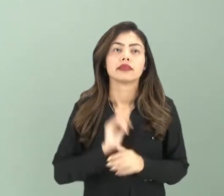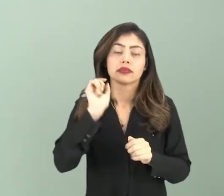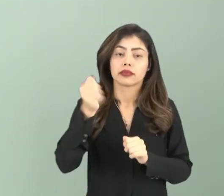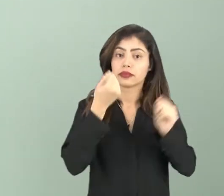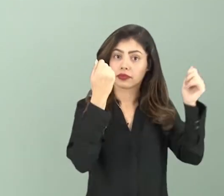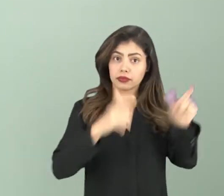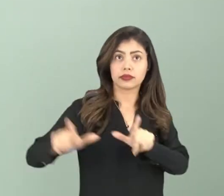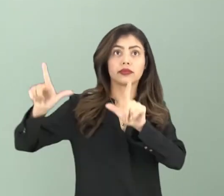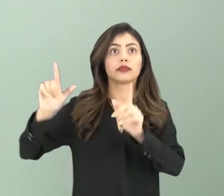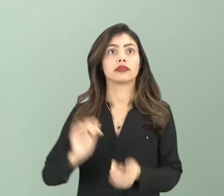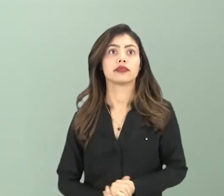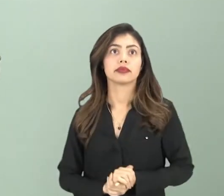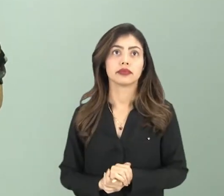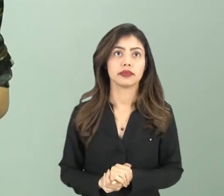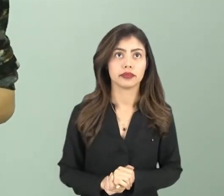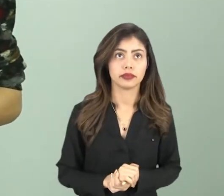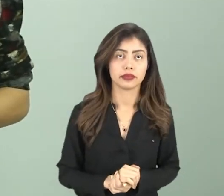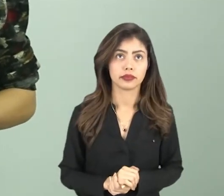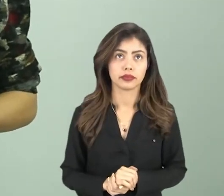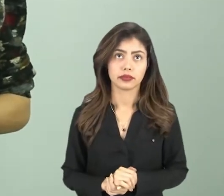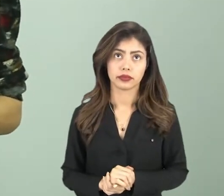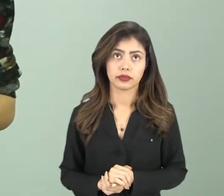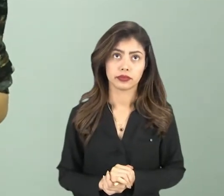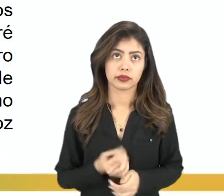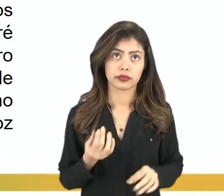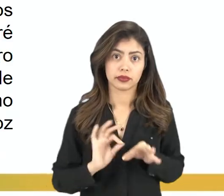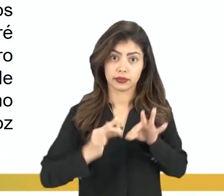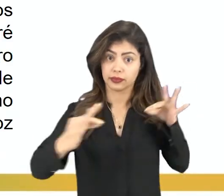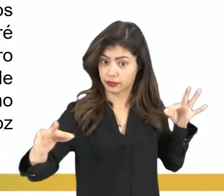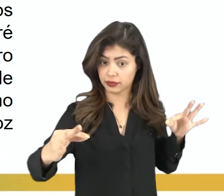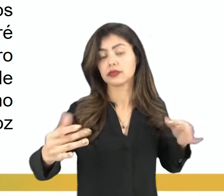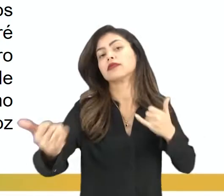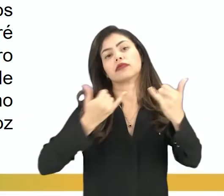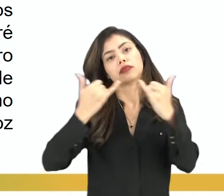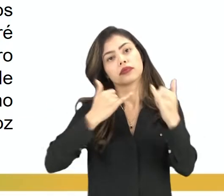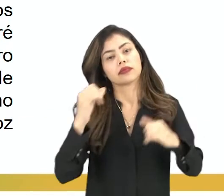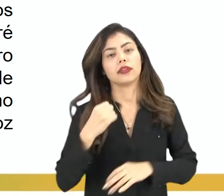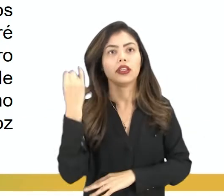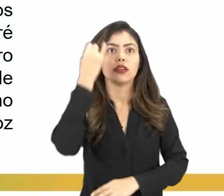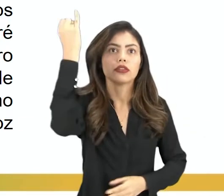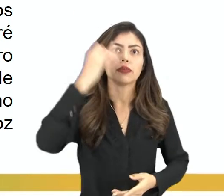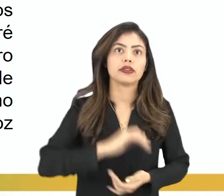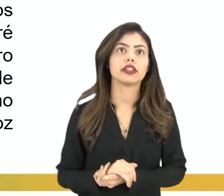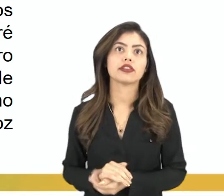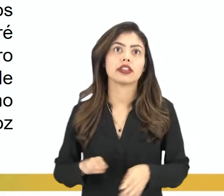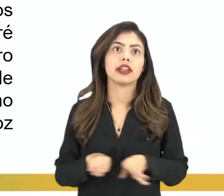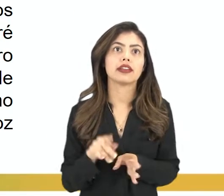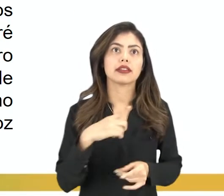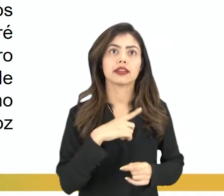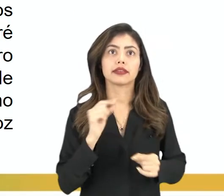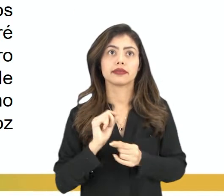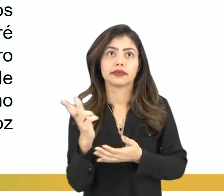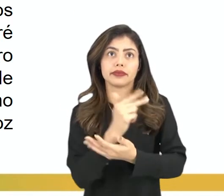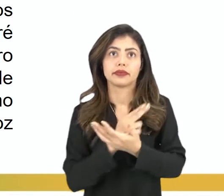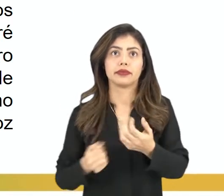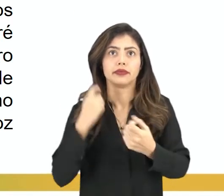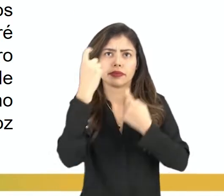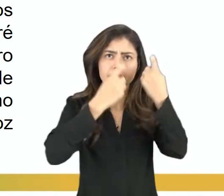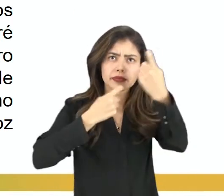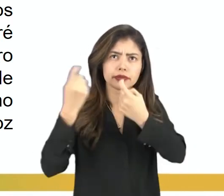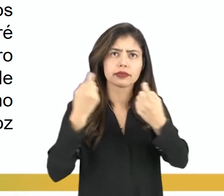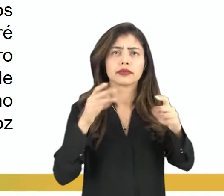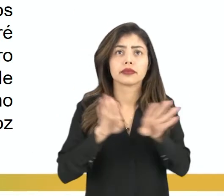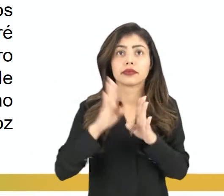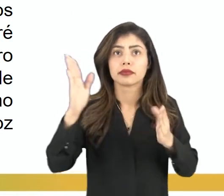quê? Tá? No próximo slide, acompanha lá a leitura comigo, é extenso, mas é uma informação importante. A